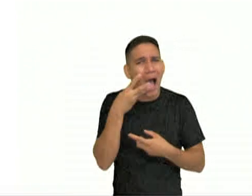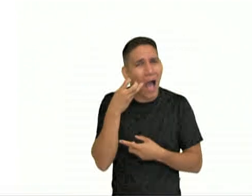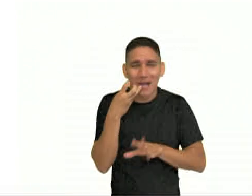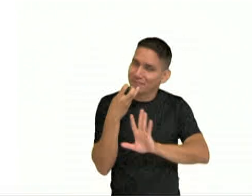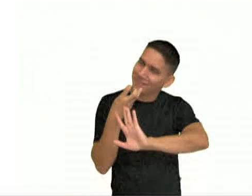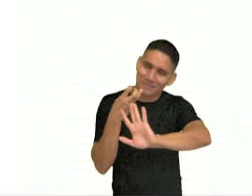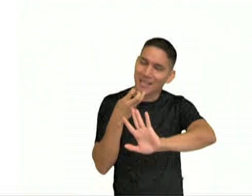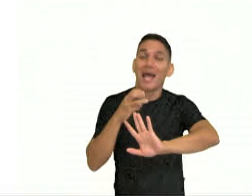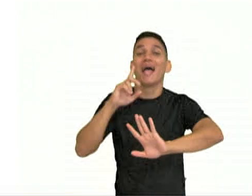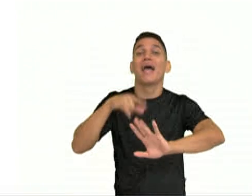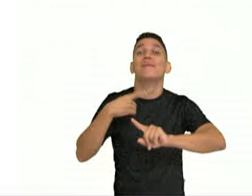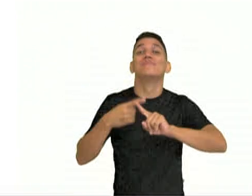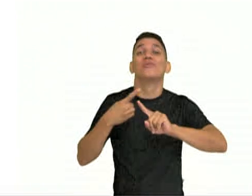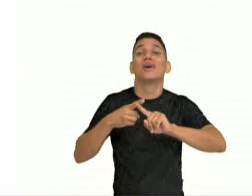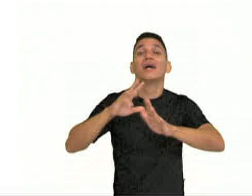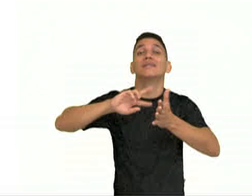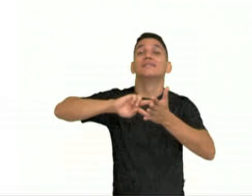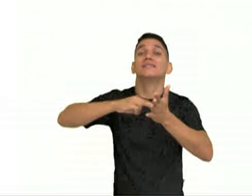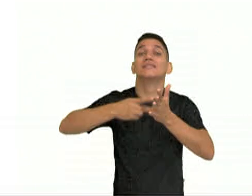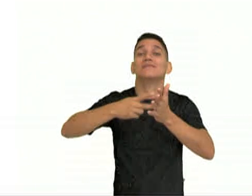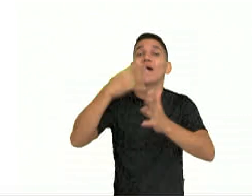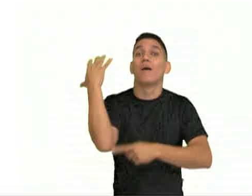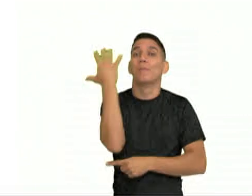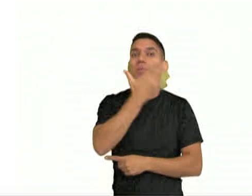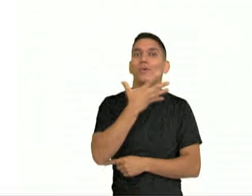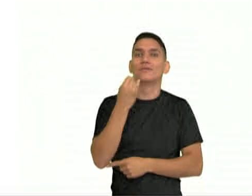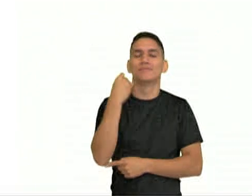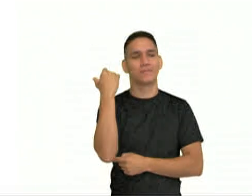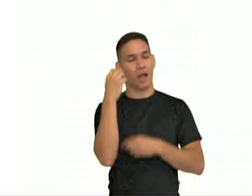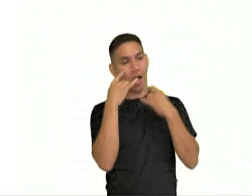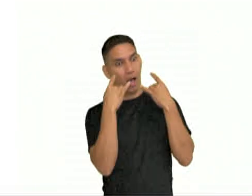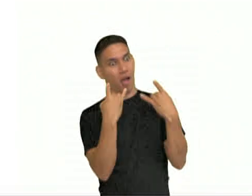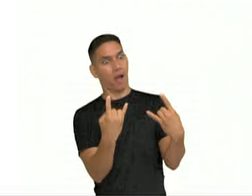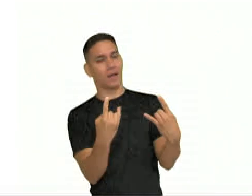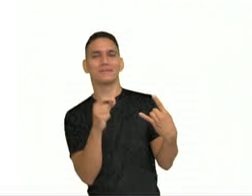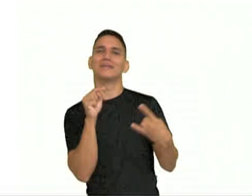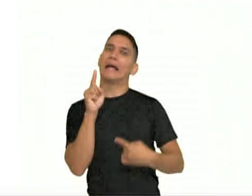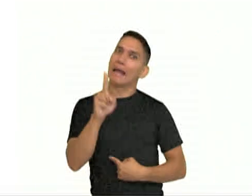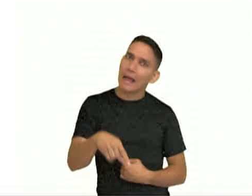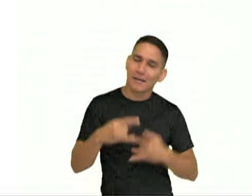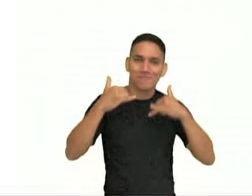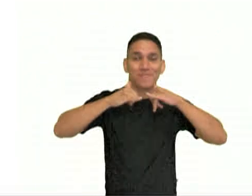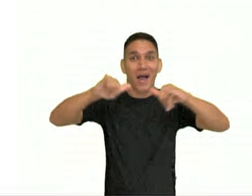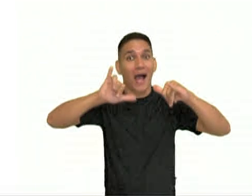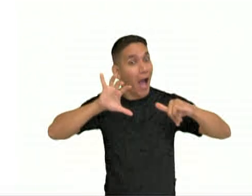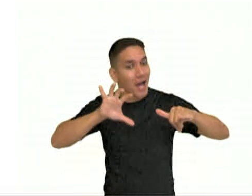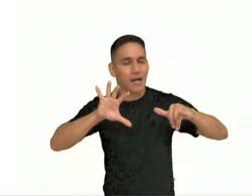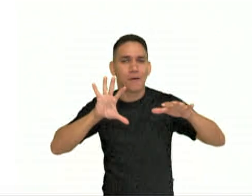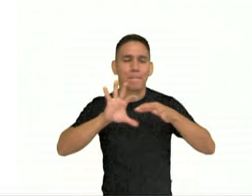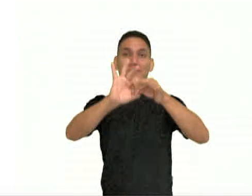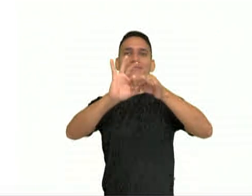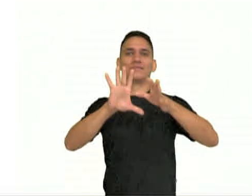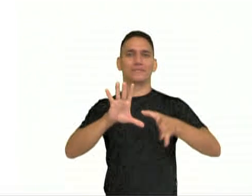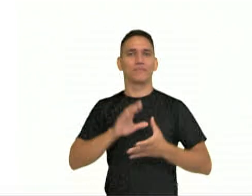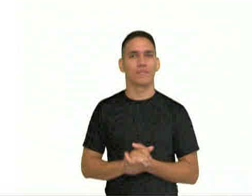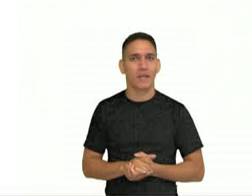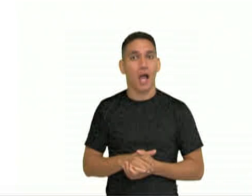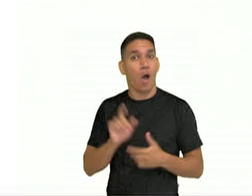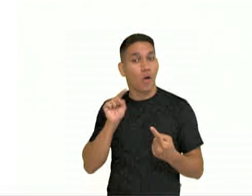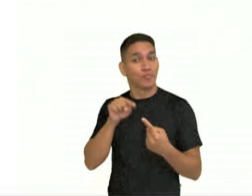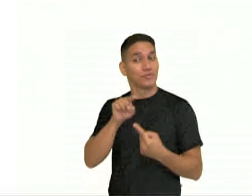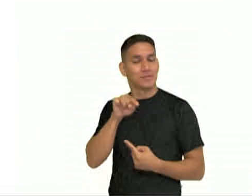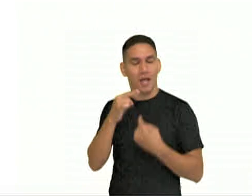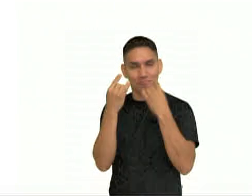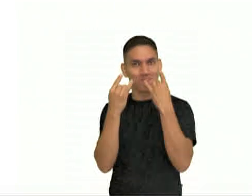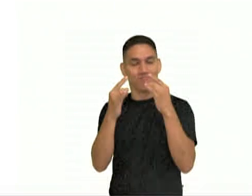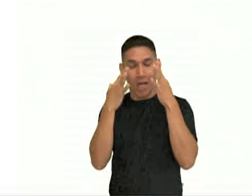Gato no sentido de bonito, para chamar a atenção. E é isso que a propaganda pega, são esses nuances. É isso que ela vai